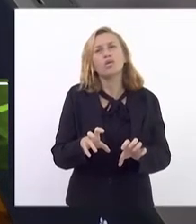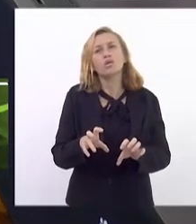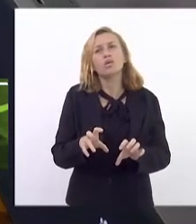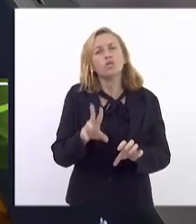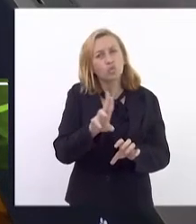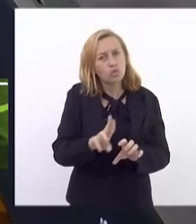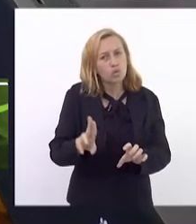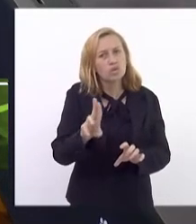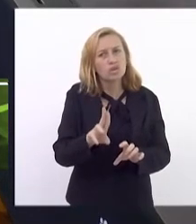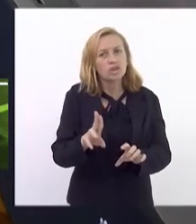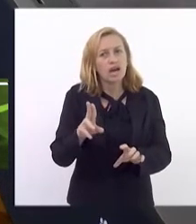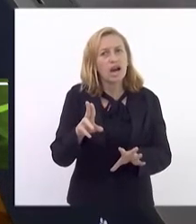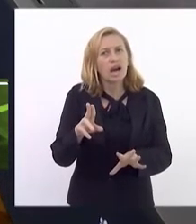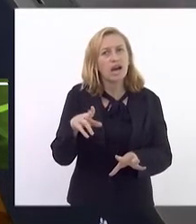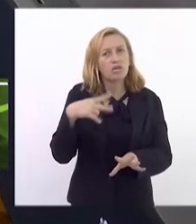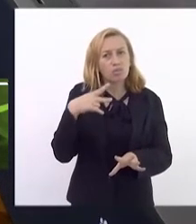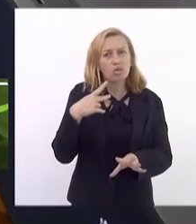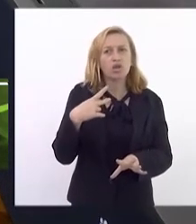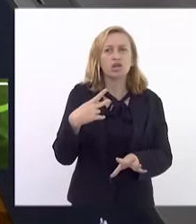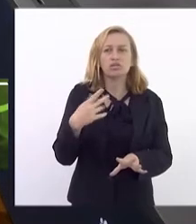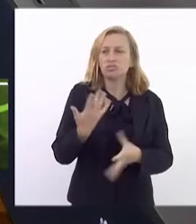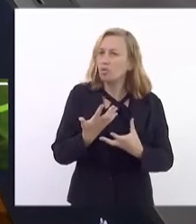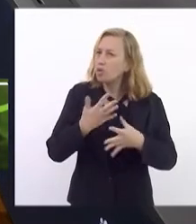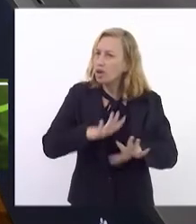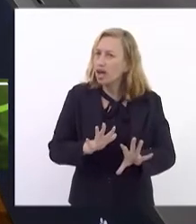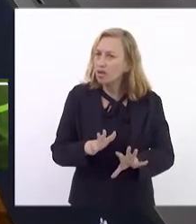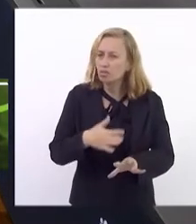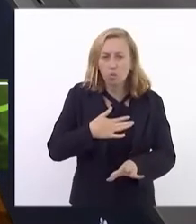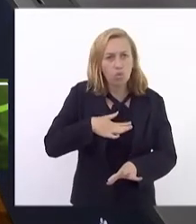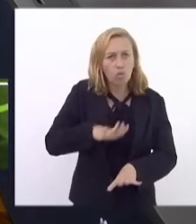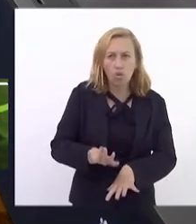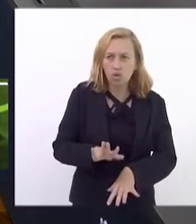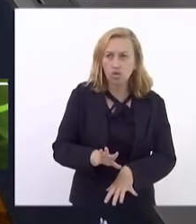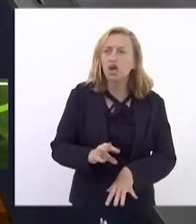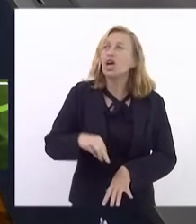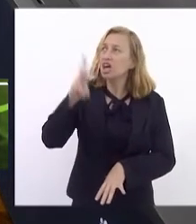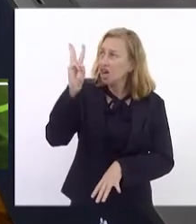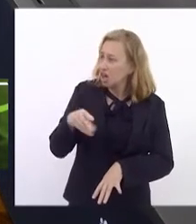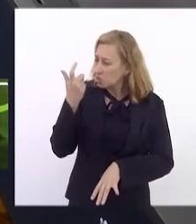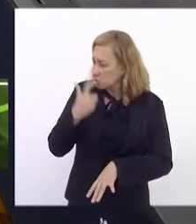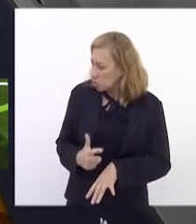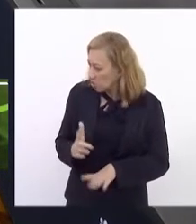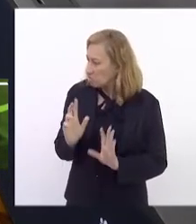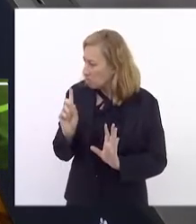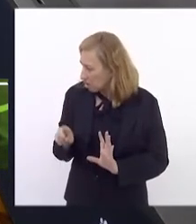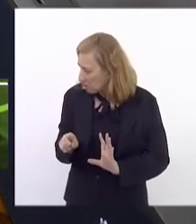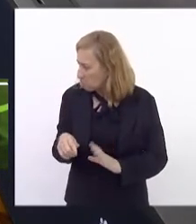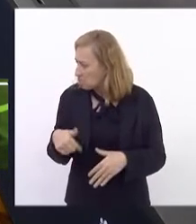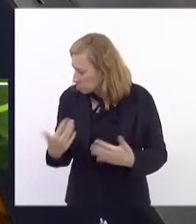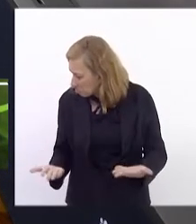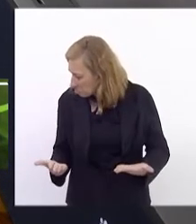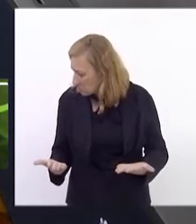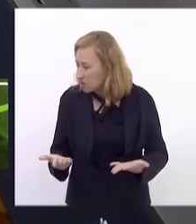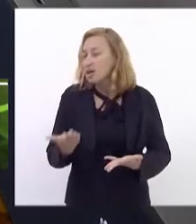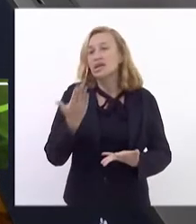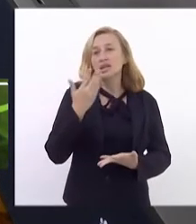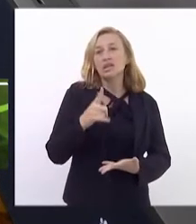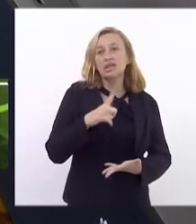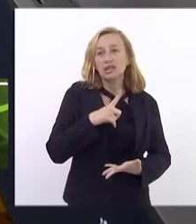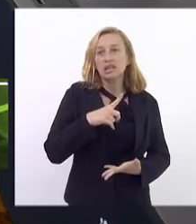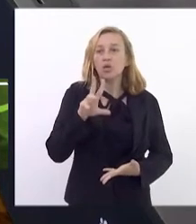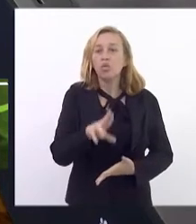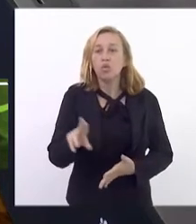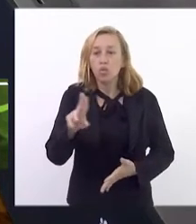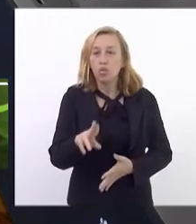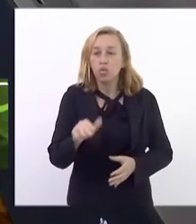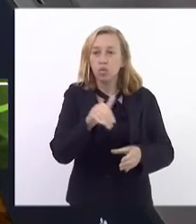político. Eu quero não, eu não quero mesmo, né? Eu não gostaria, mas quem sou eu para não querer, né? Que ele tenha uso político